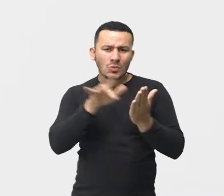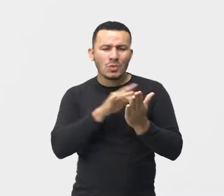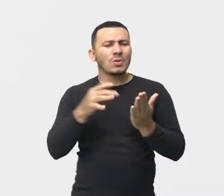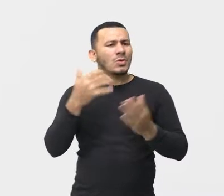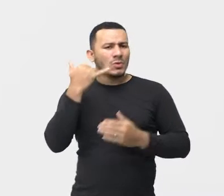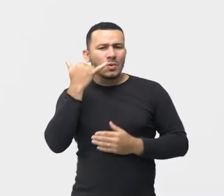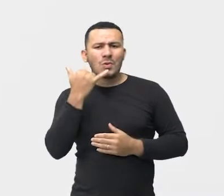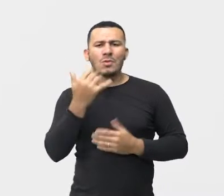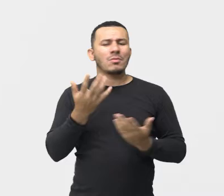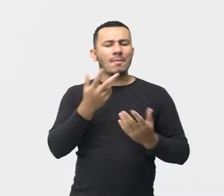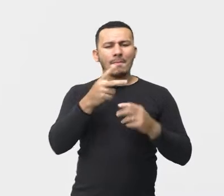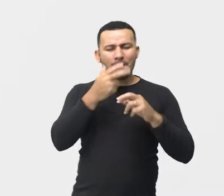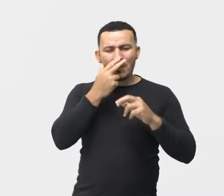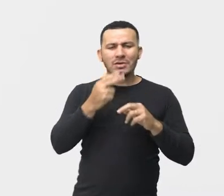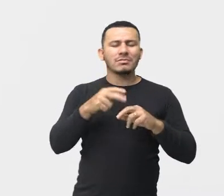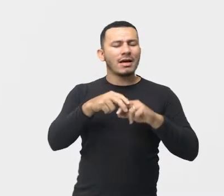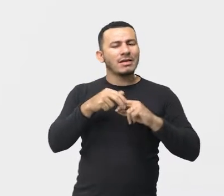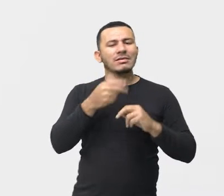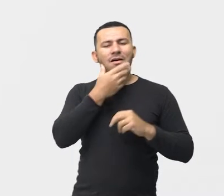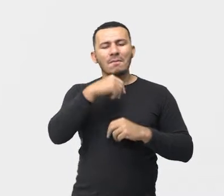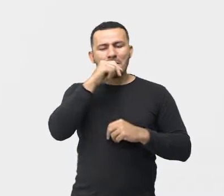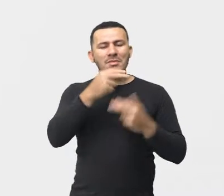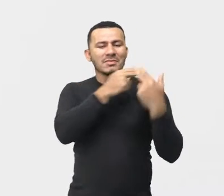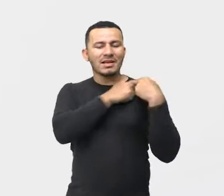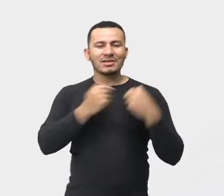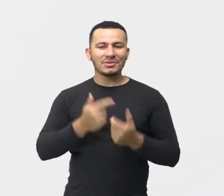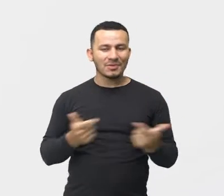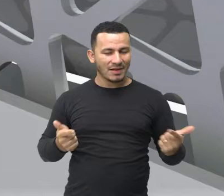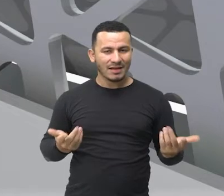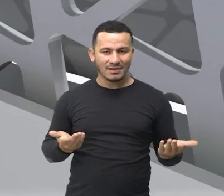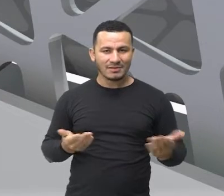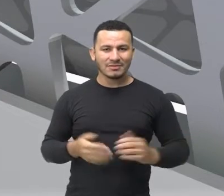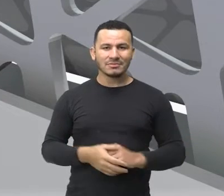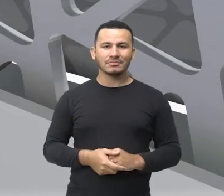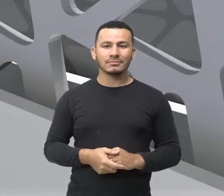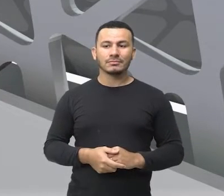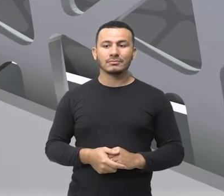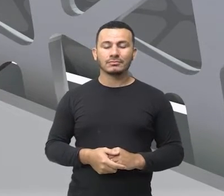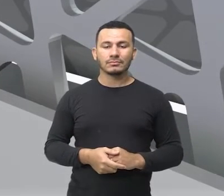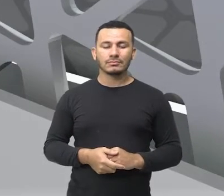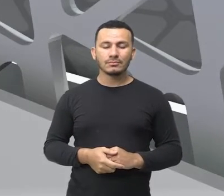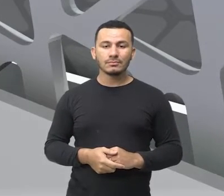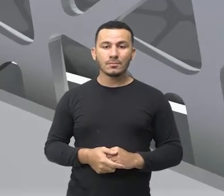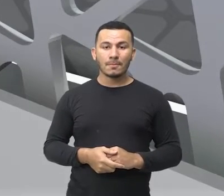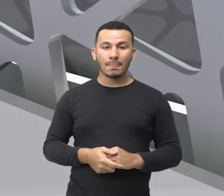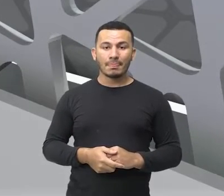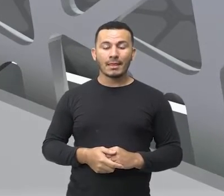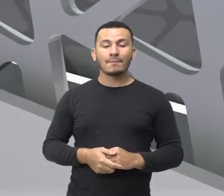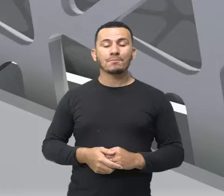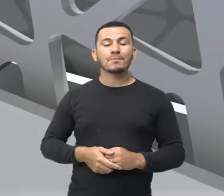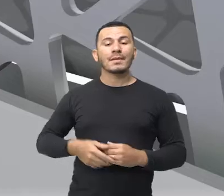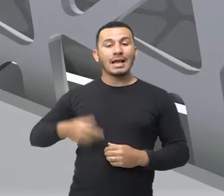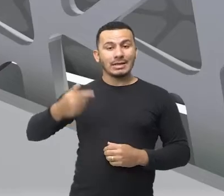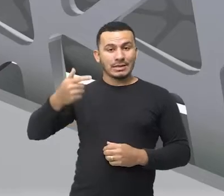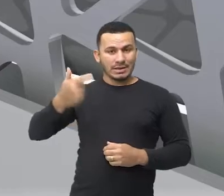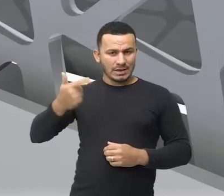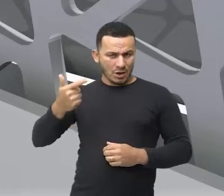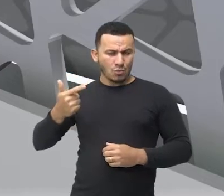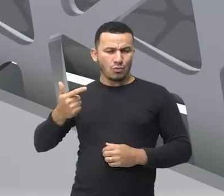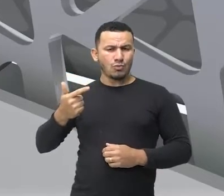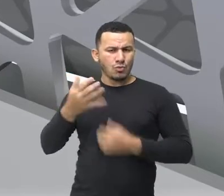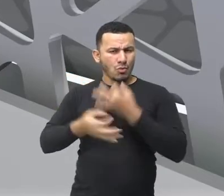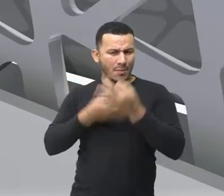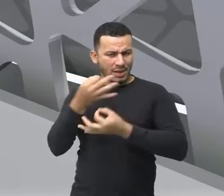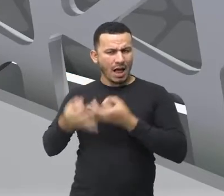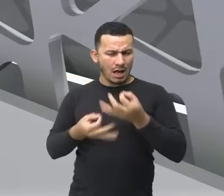sem noção. Então, volta aqui comigo rapidamente. Esse segundo comentário, que é bem maior, é